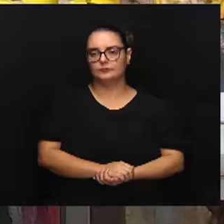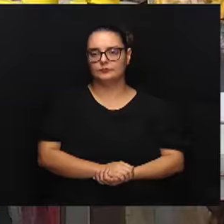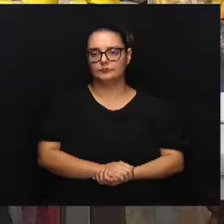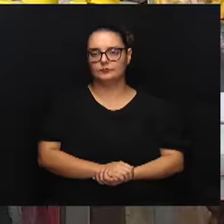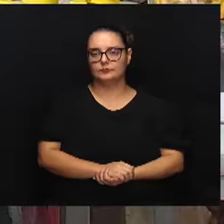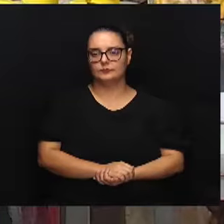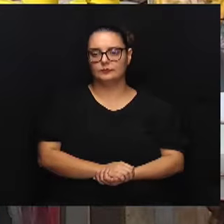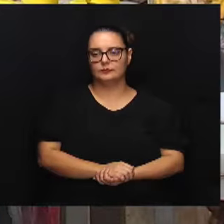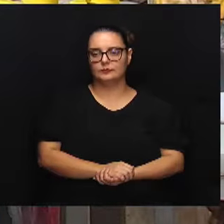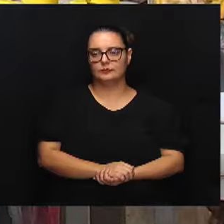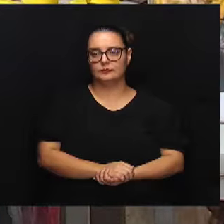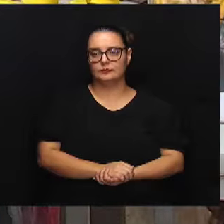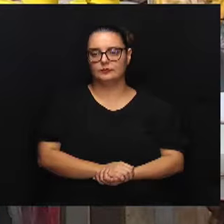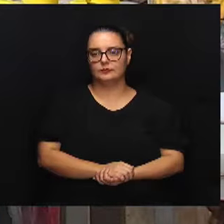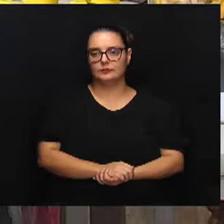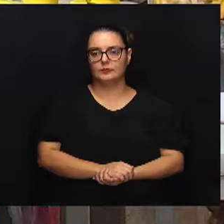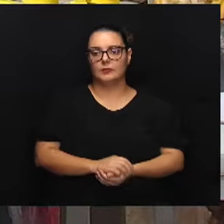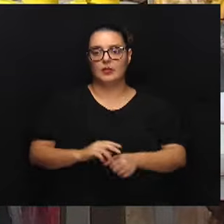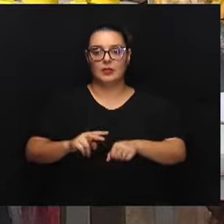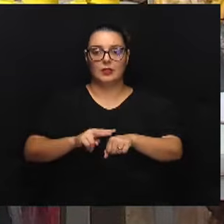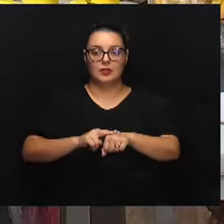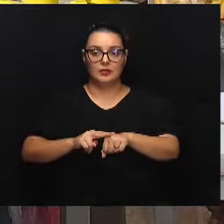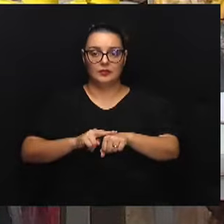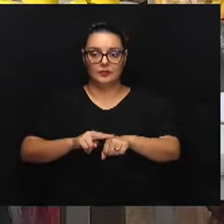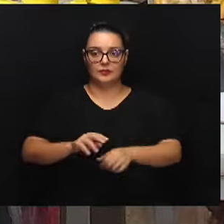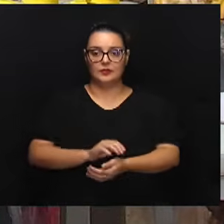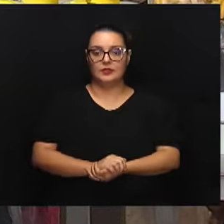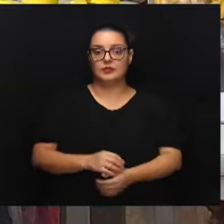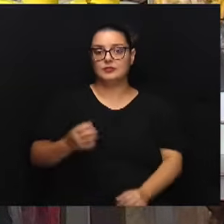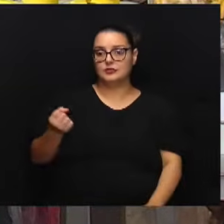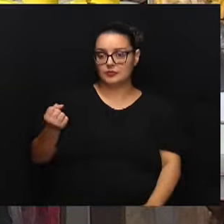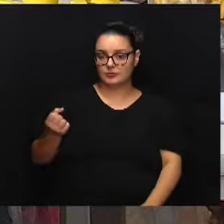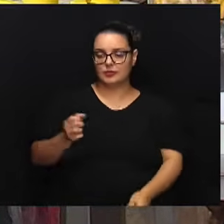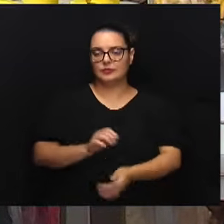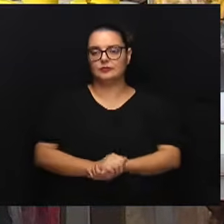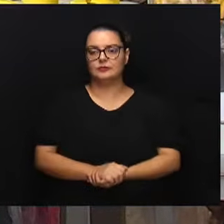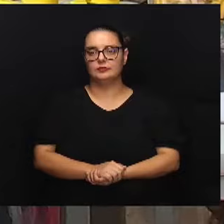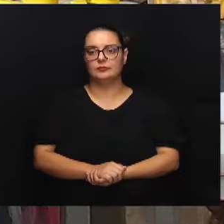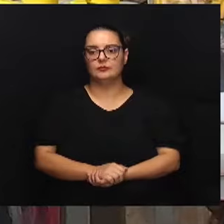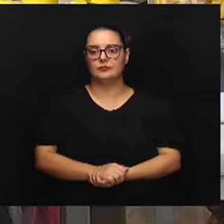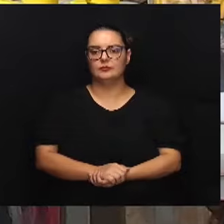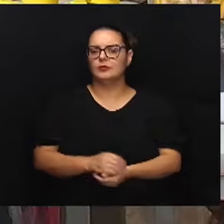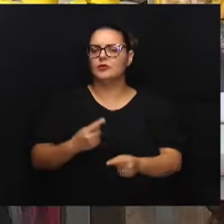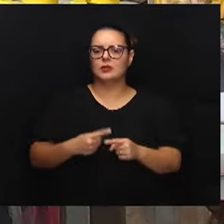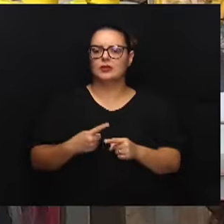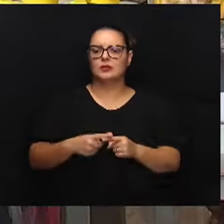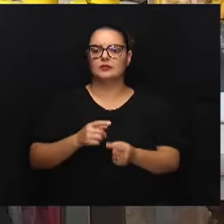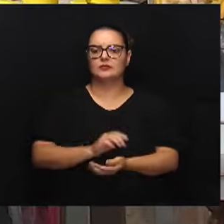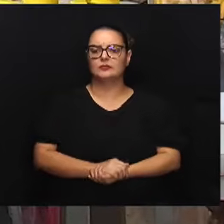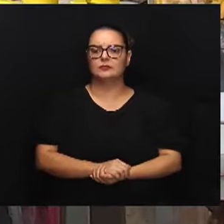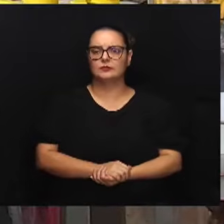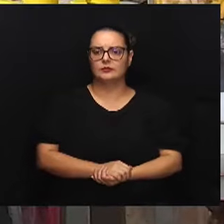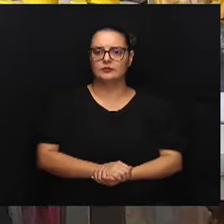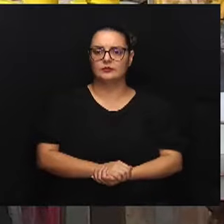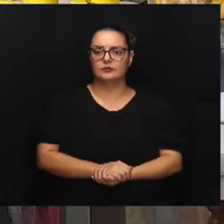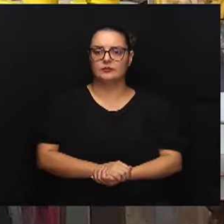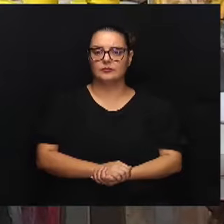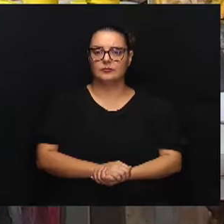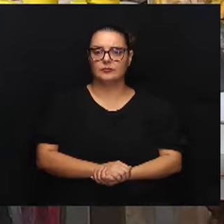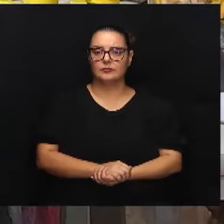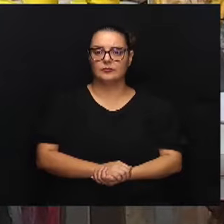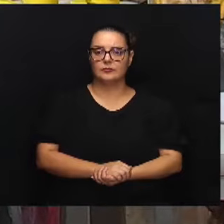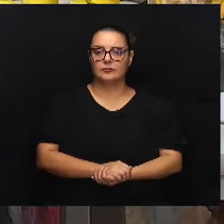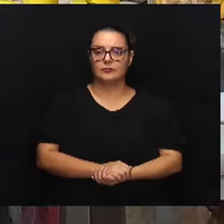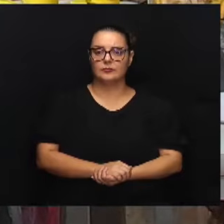Vamos usar agora verde e branco. Pra quê? Vocês podem desenhar, mas também vocês podem